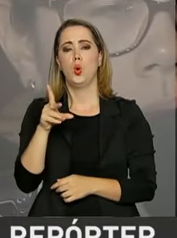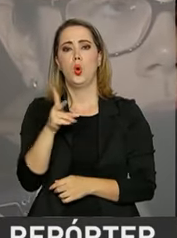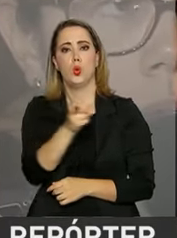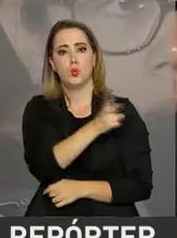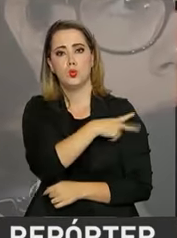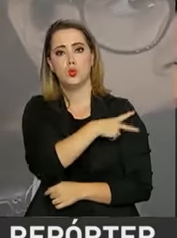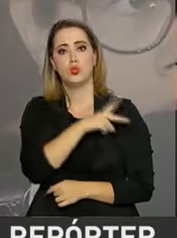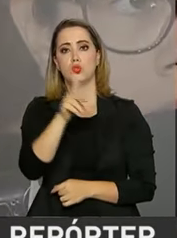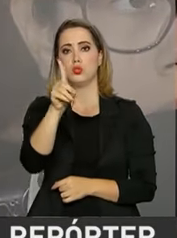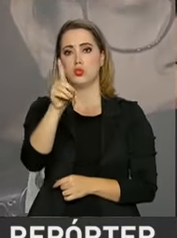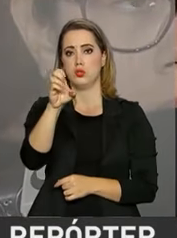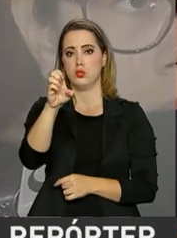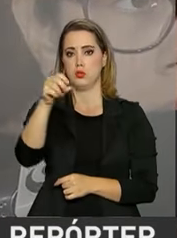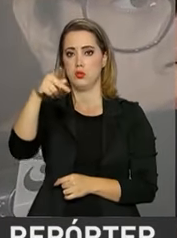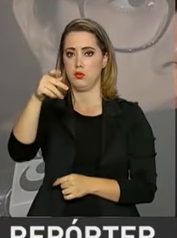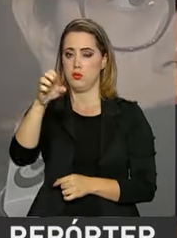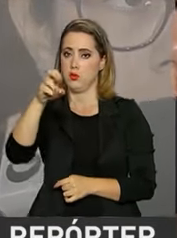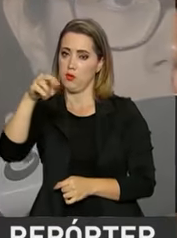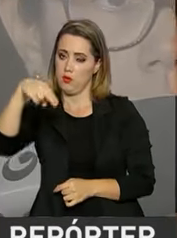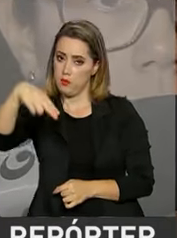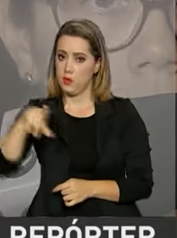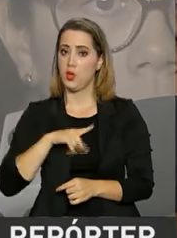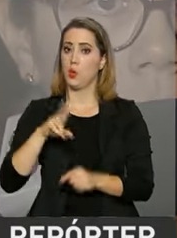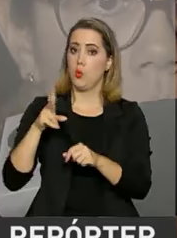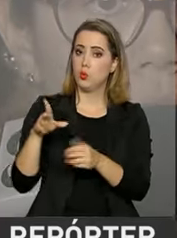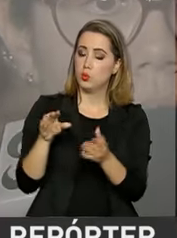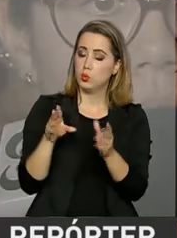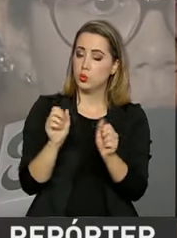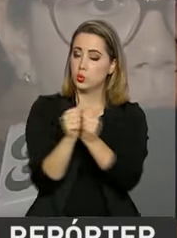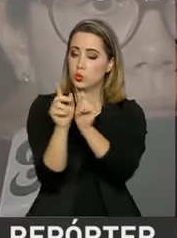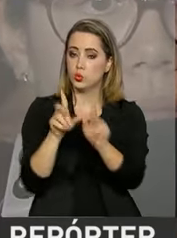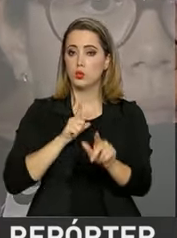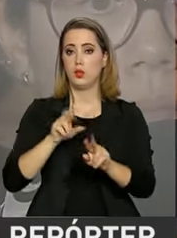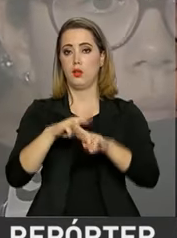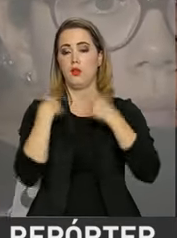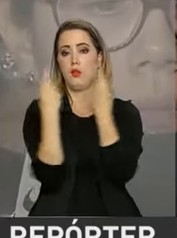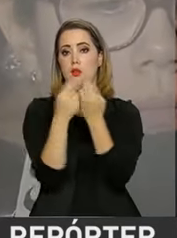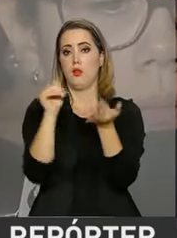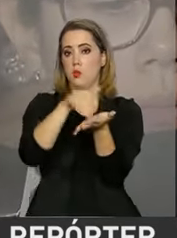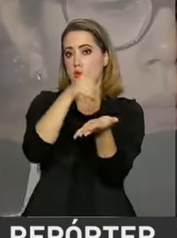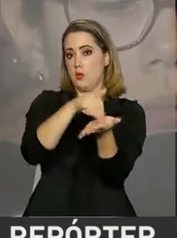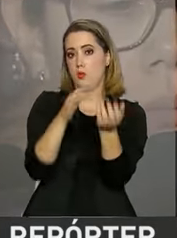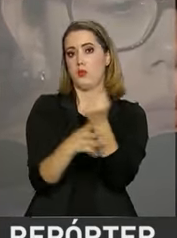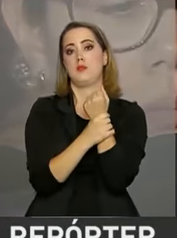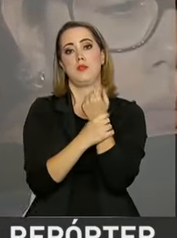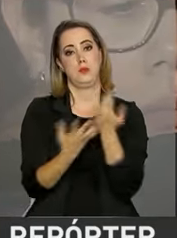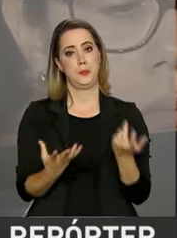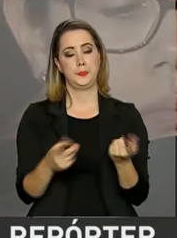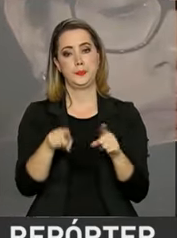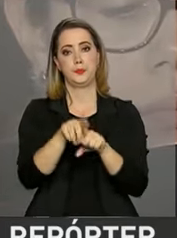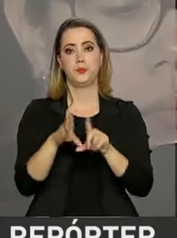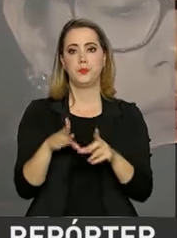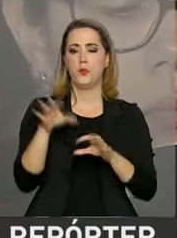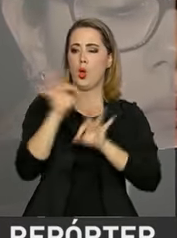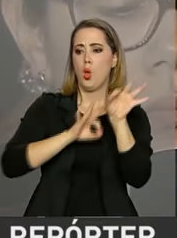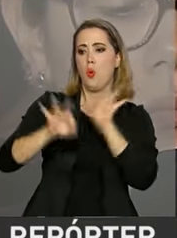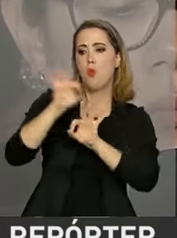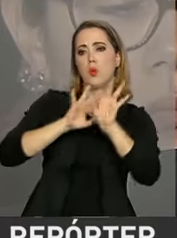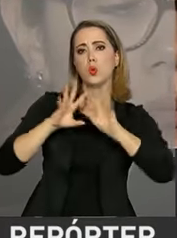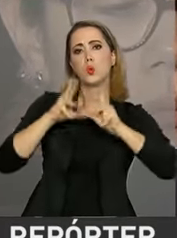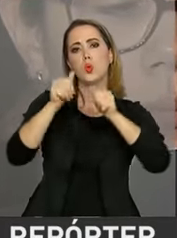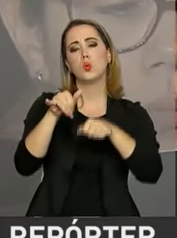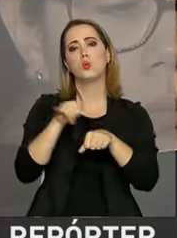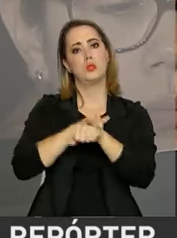grupo haverá uma reunião com a Secretaria da Segurança uma reunião com a secretaria de de assuntos penitenciários para montar é a